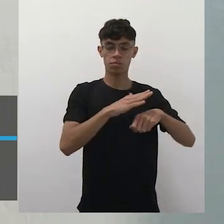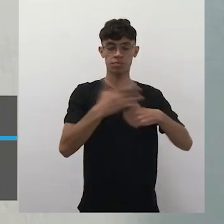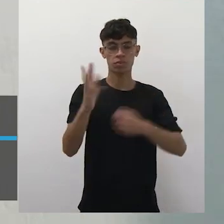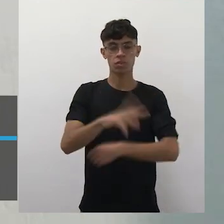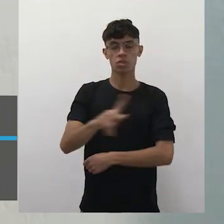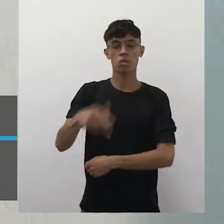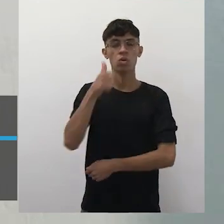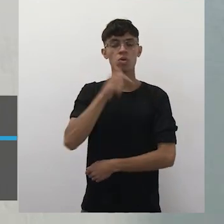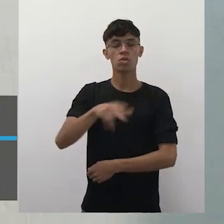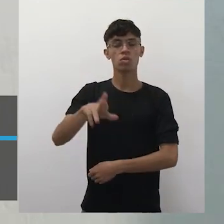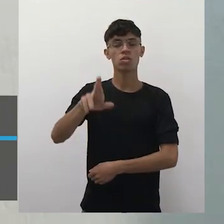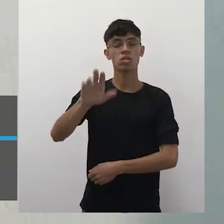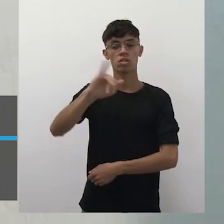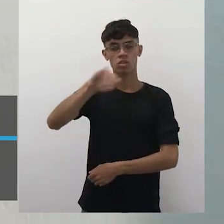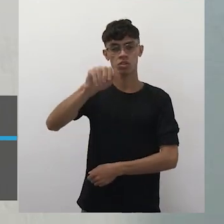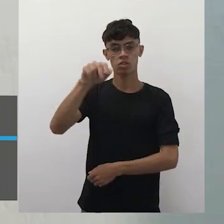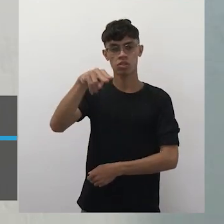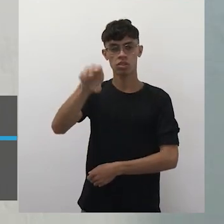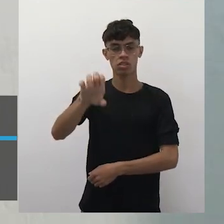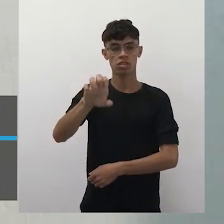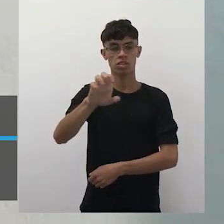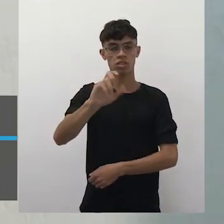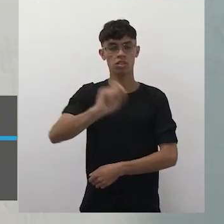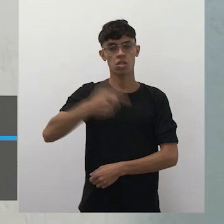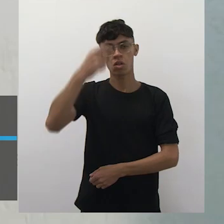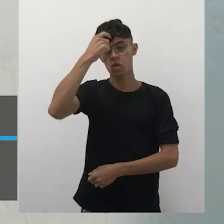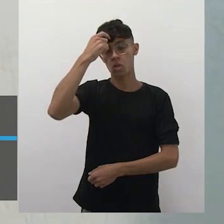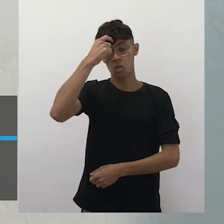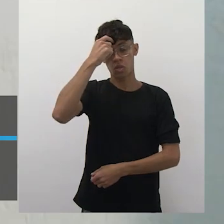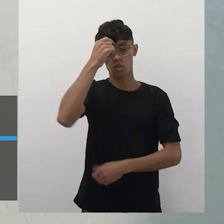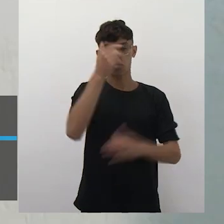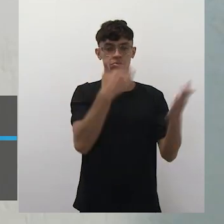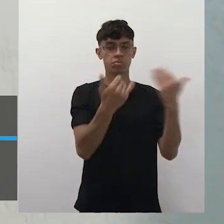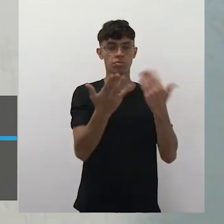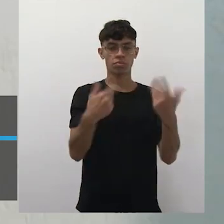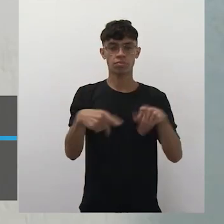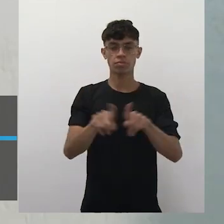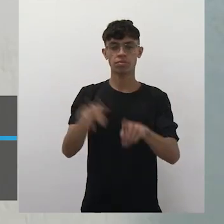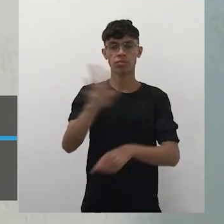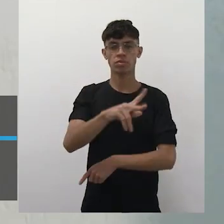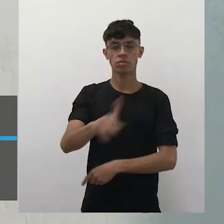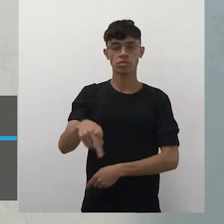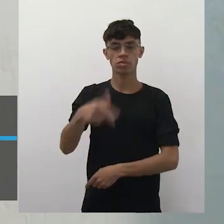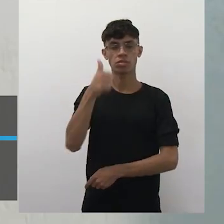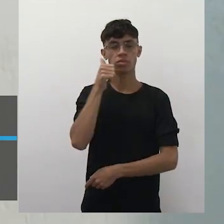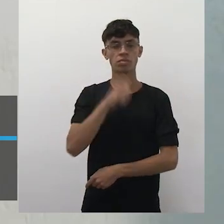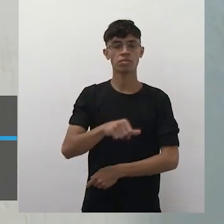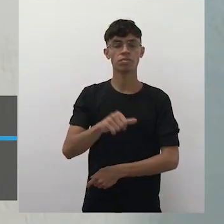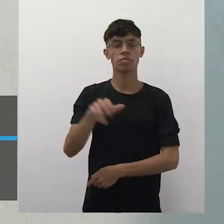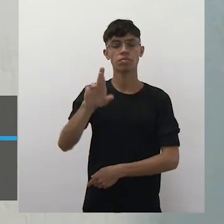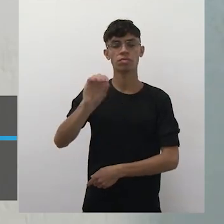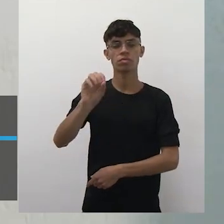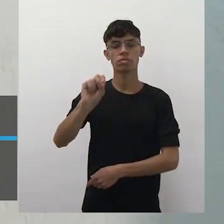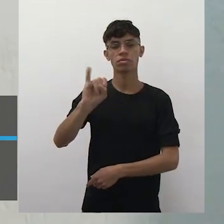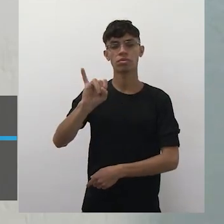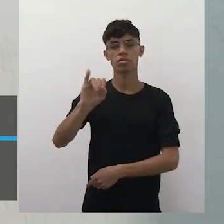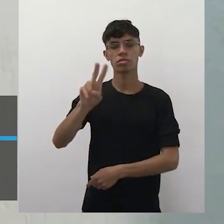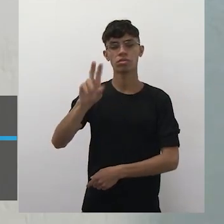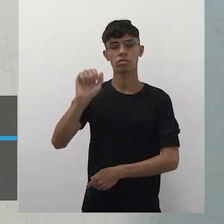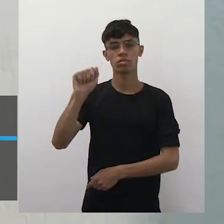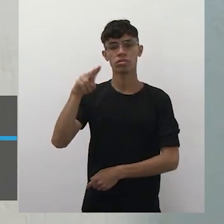Jane, por meio da conscientização e debates, professora